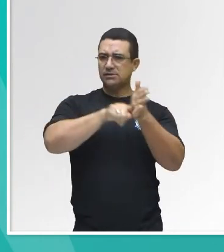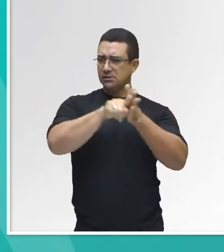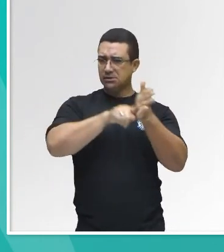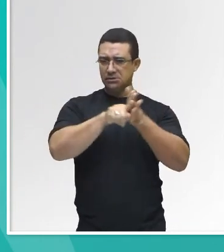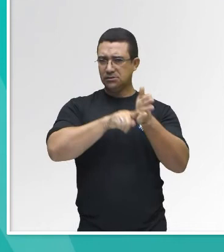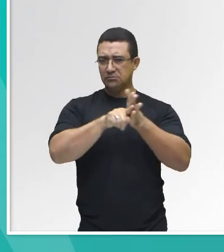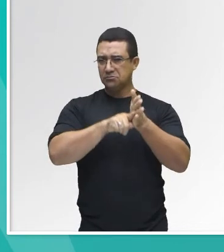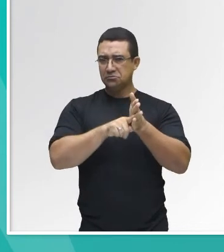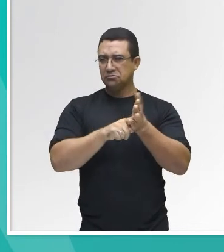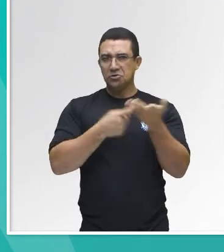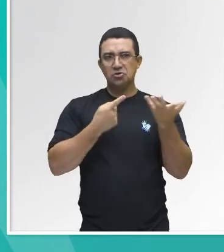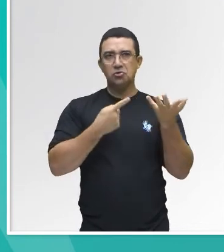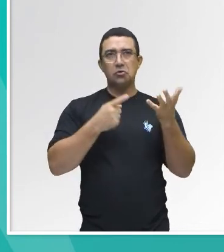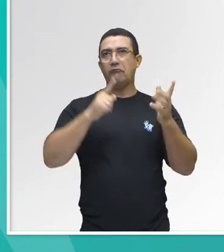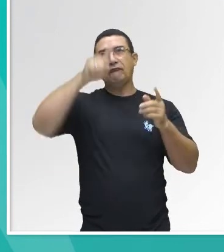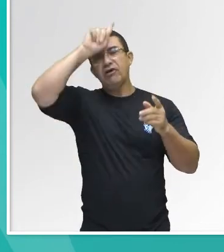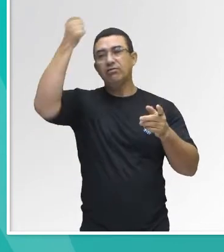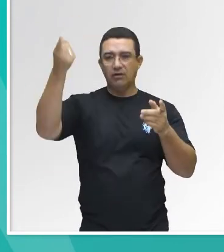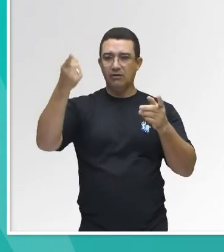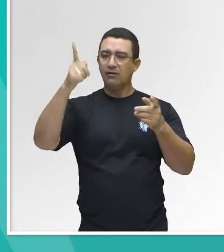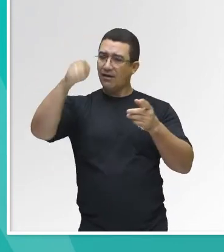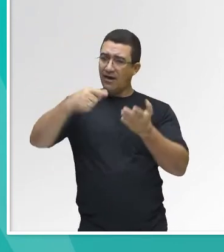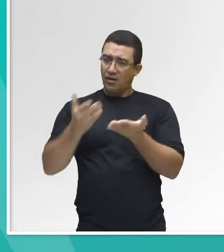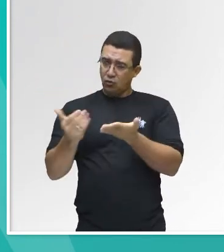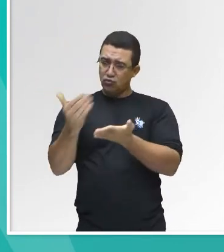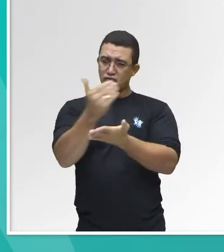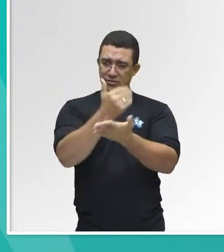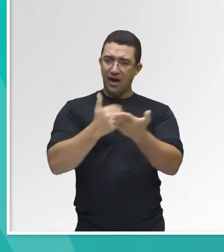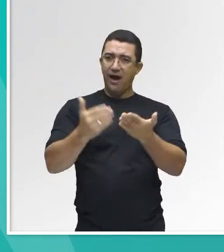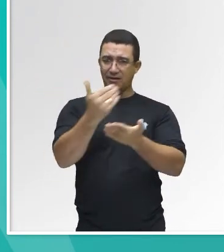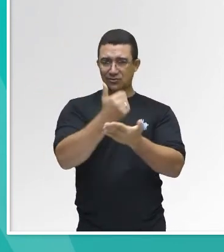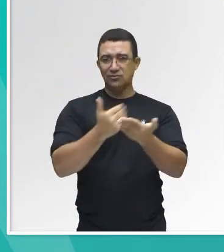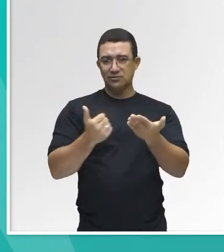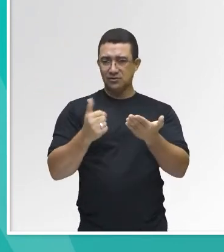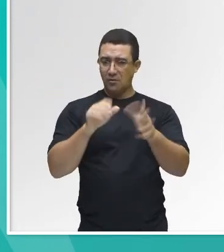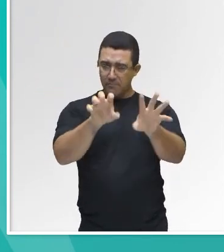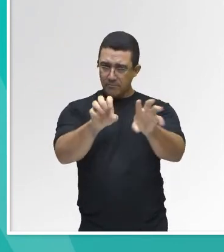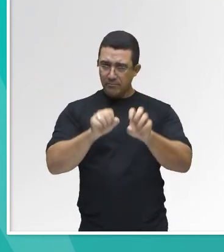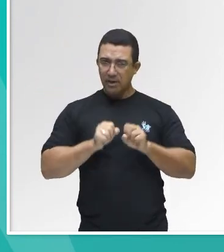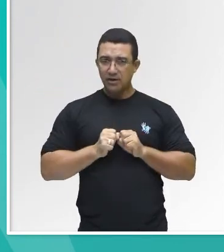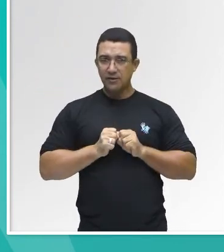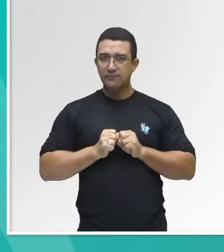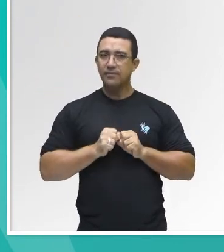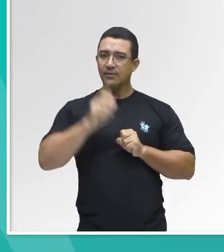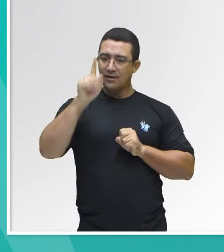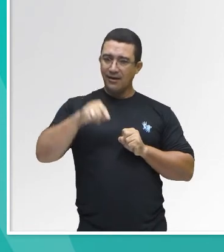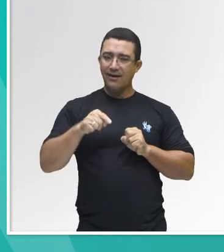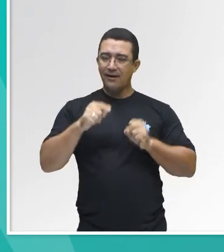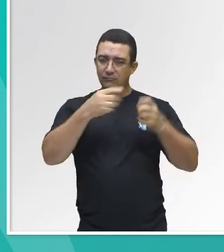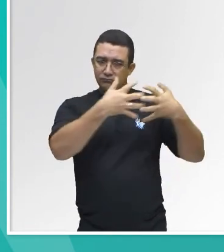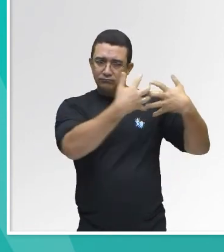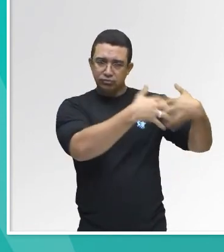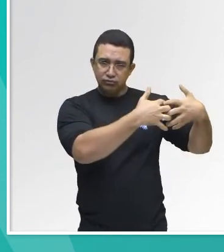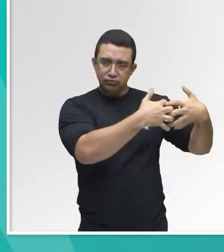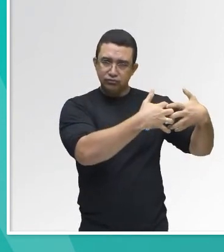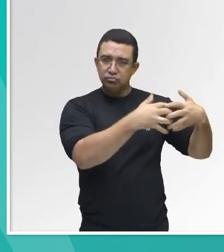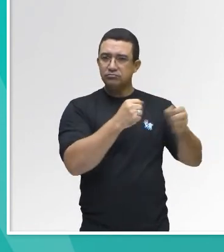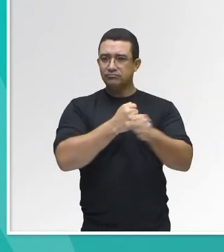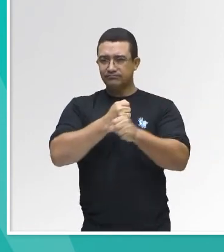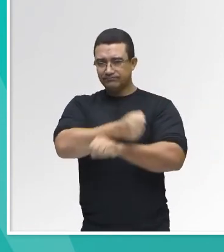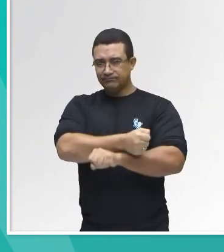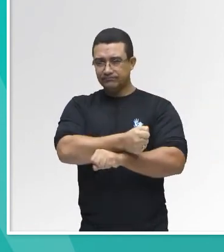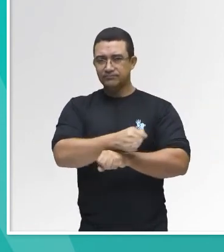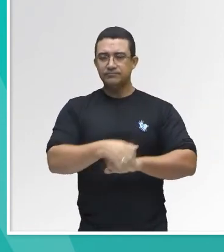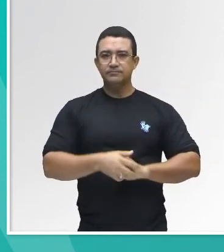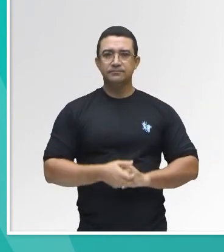né? Então, isso aqui é um racionamento por autoridade. E na